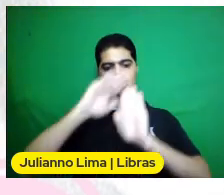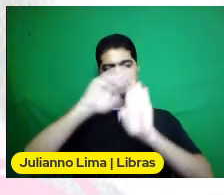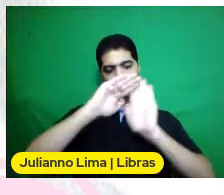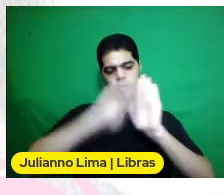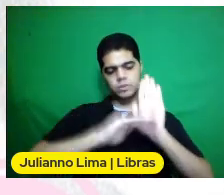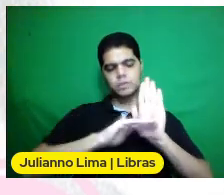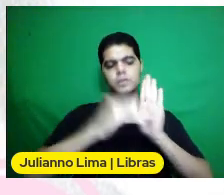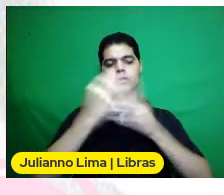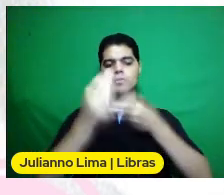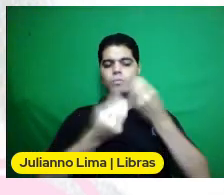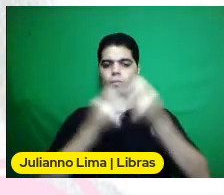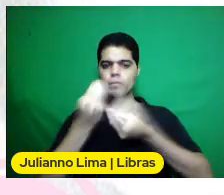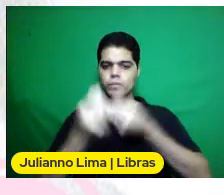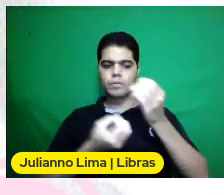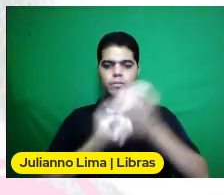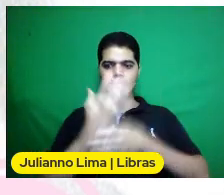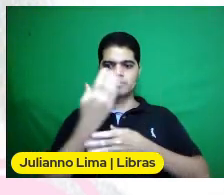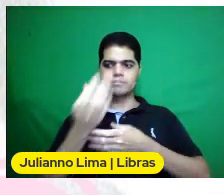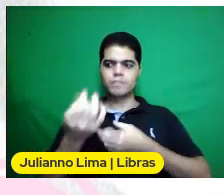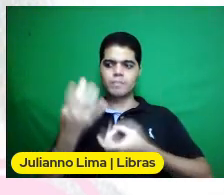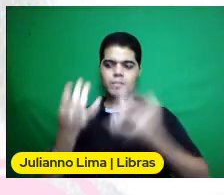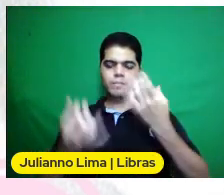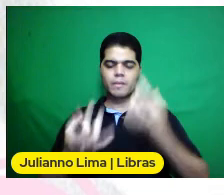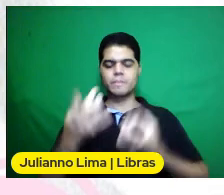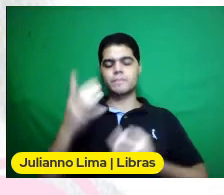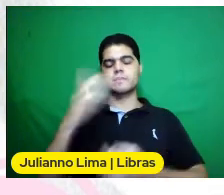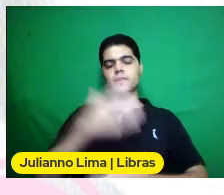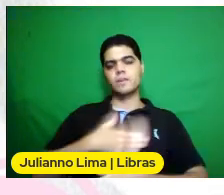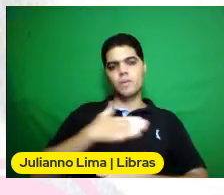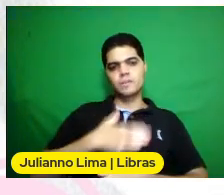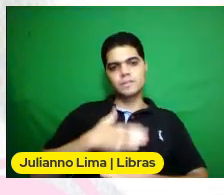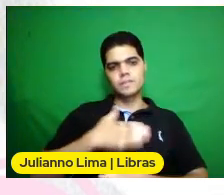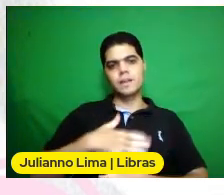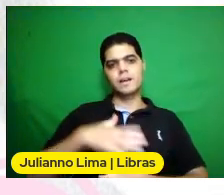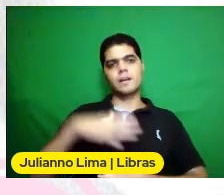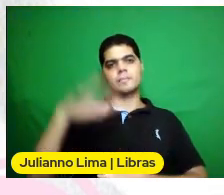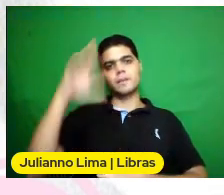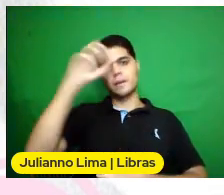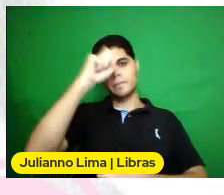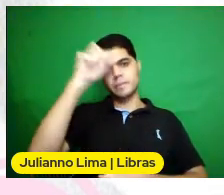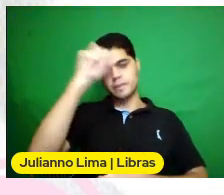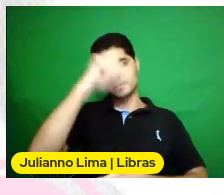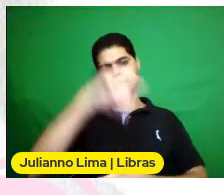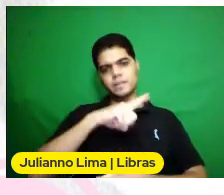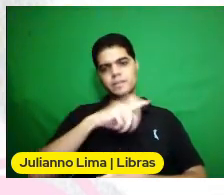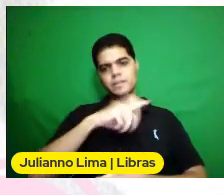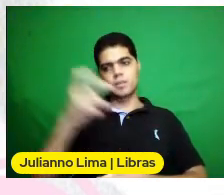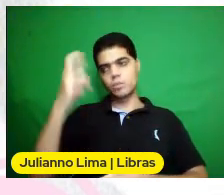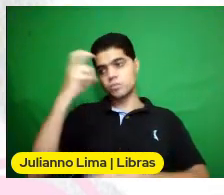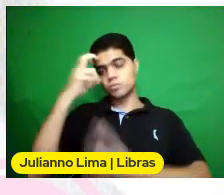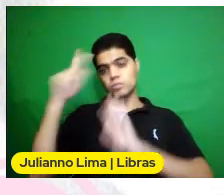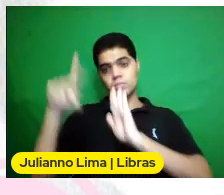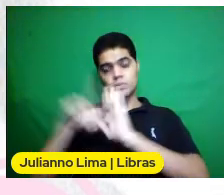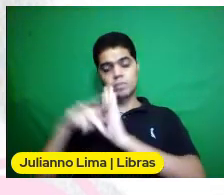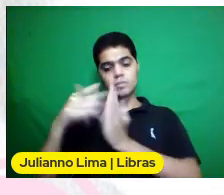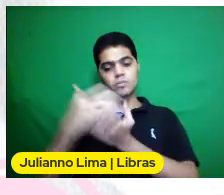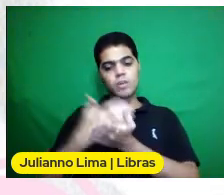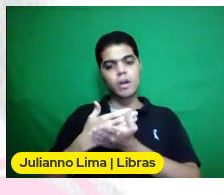poder aprender a gostar da própria cultura deles desde o início, né?